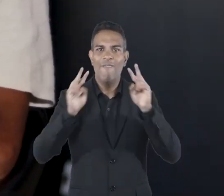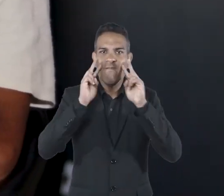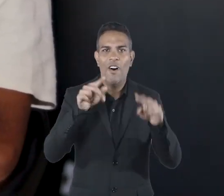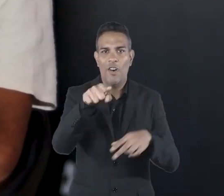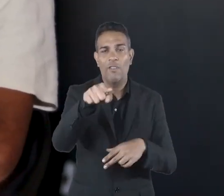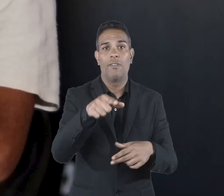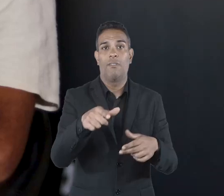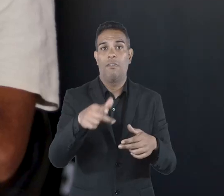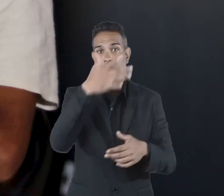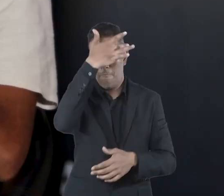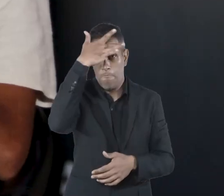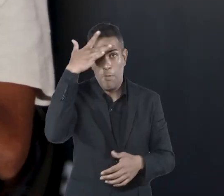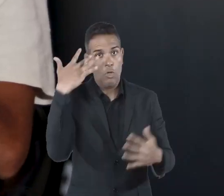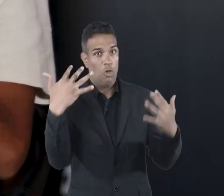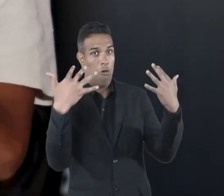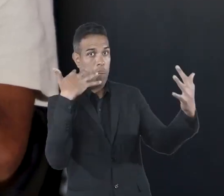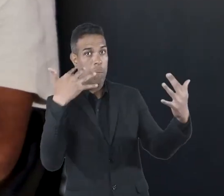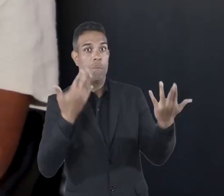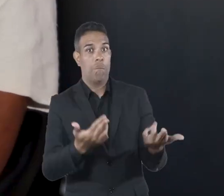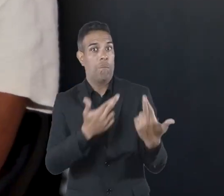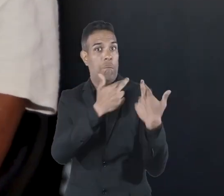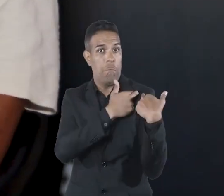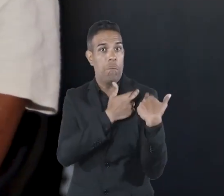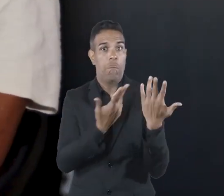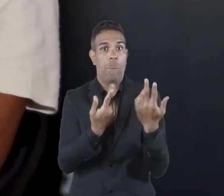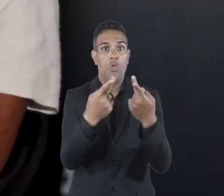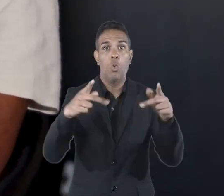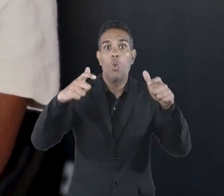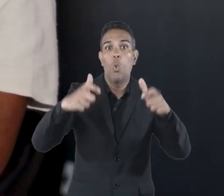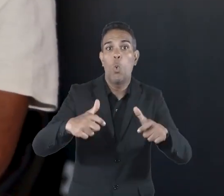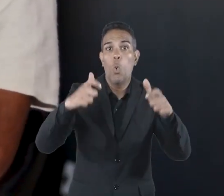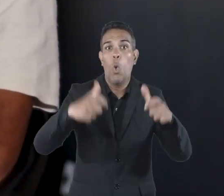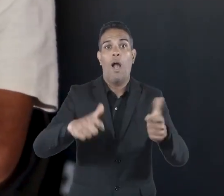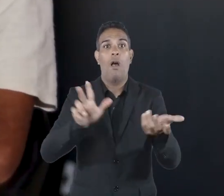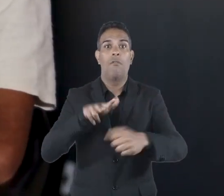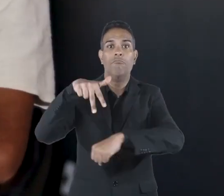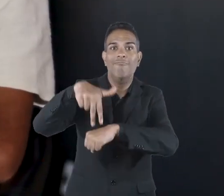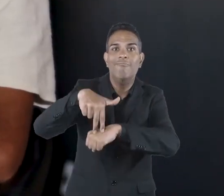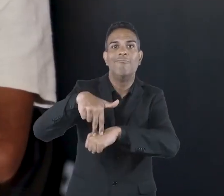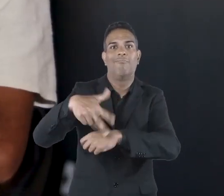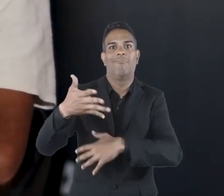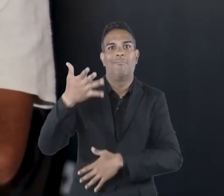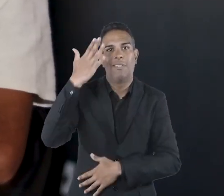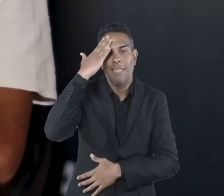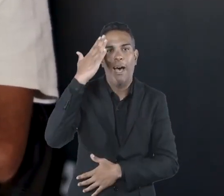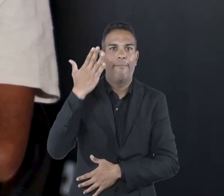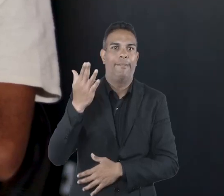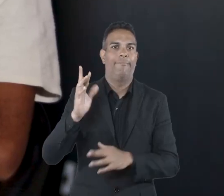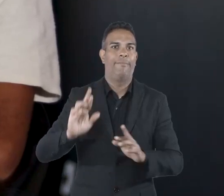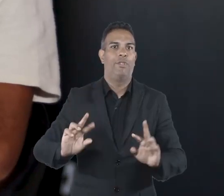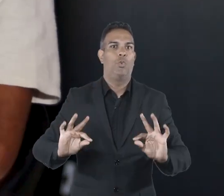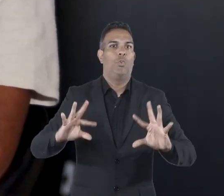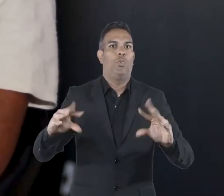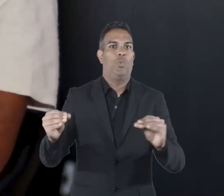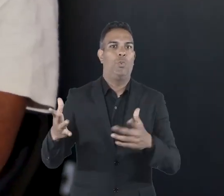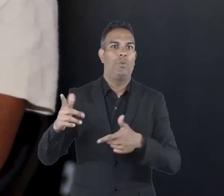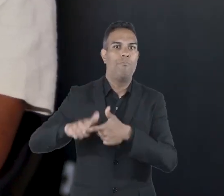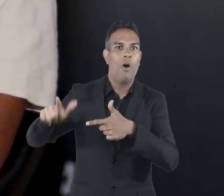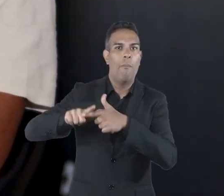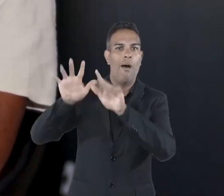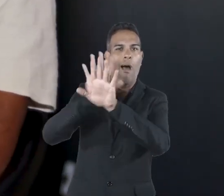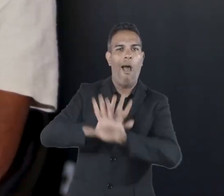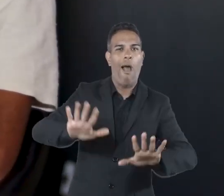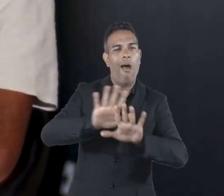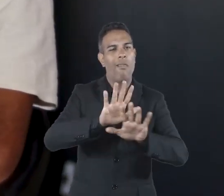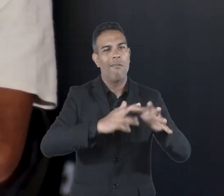legal, tem que ser prazeroso, você tem que ser uma pessoa respeitada na sociedade, você tem que ter o seu lugar de fala, apesar assim